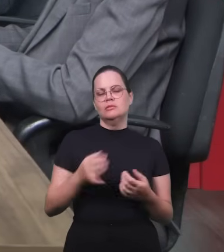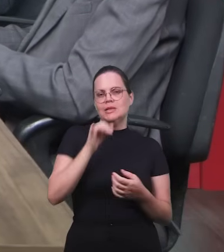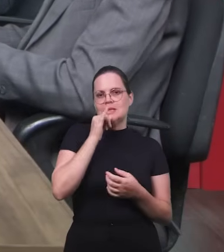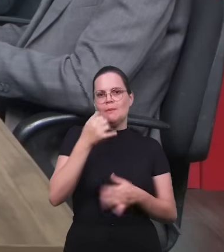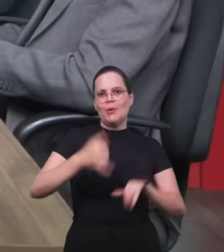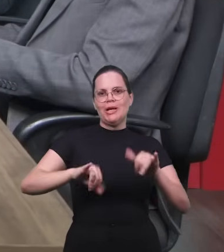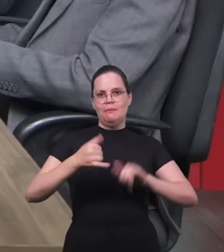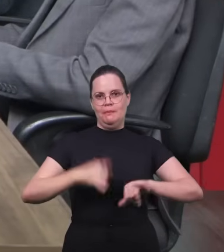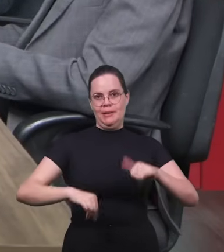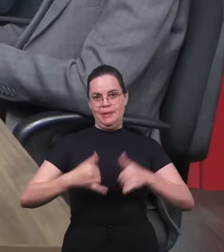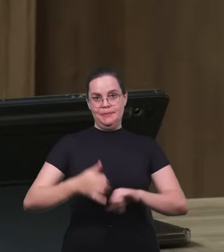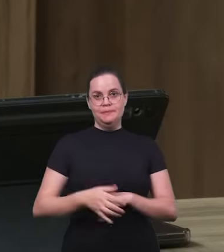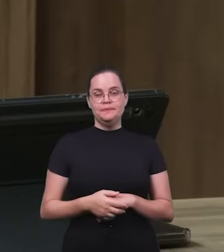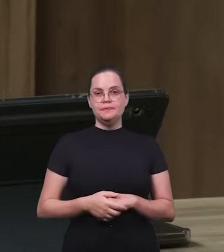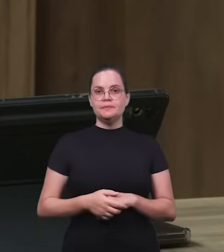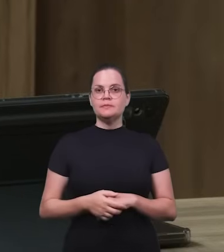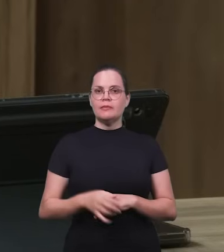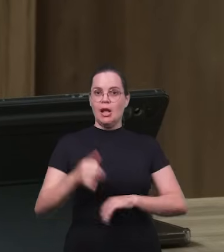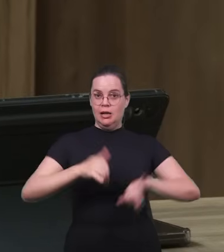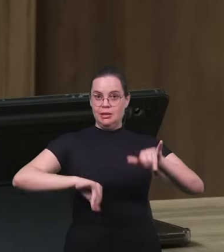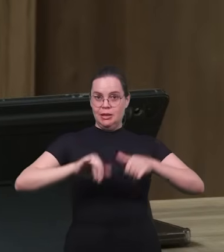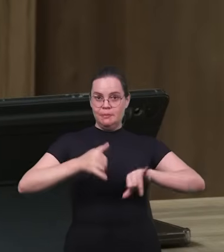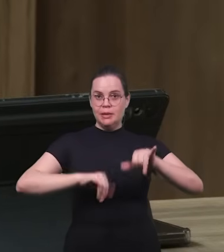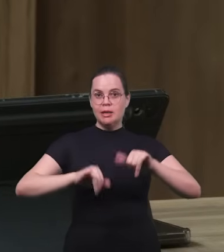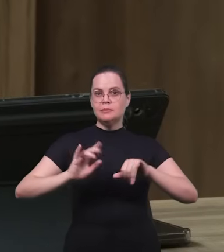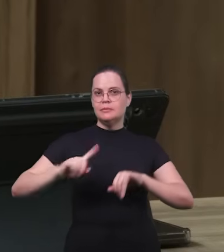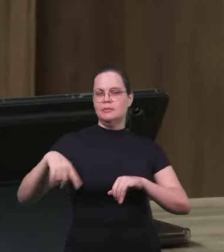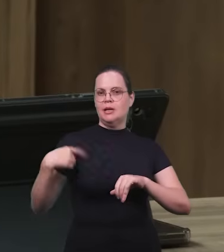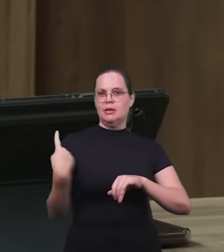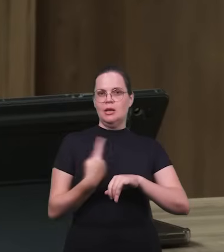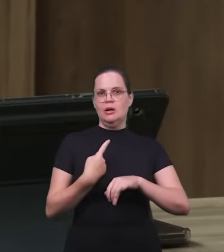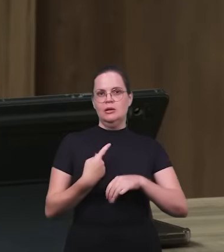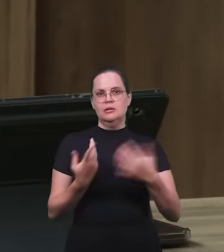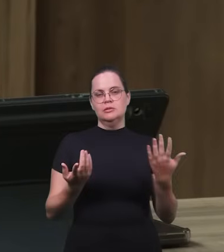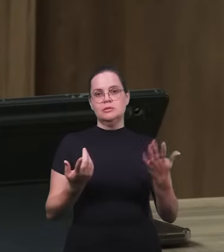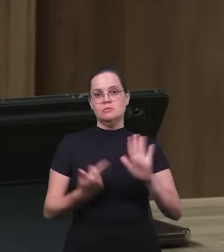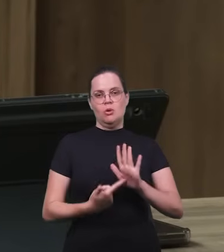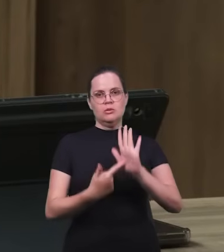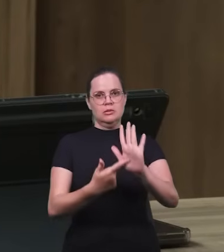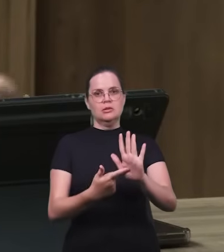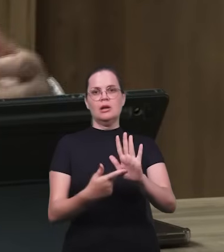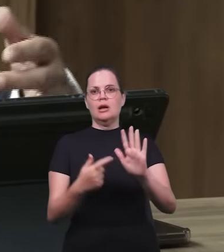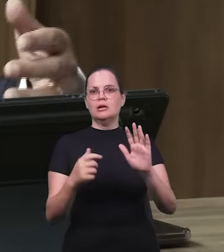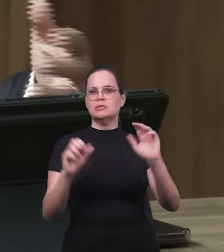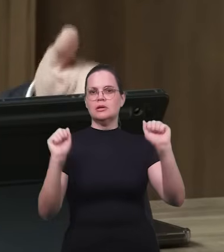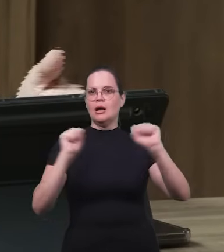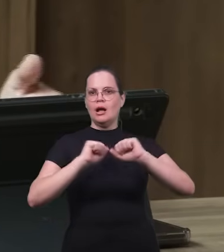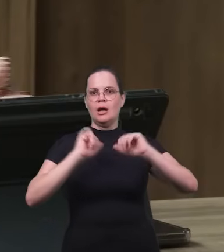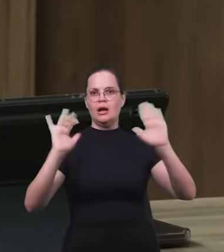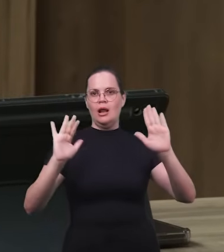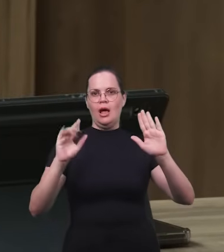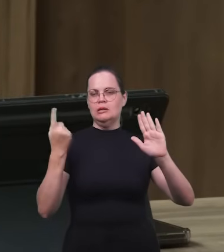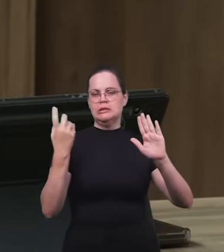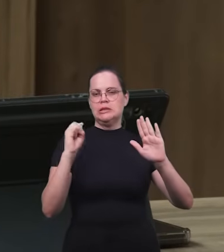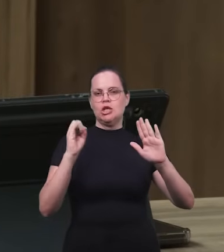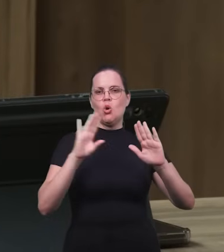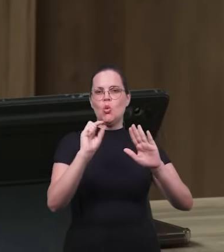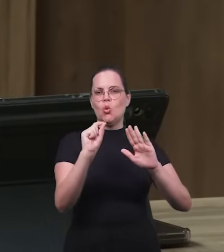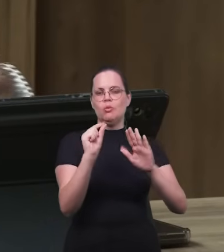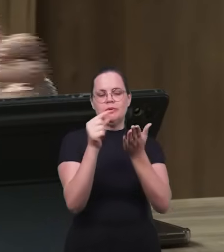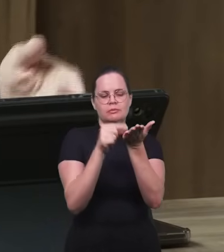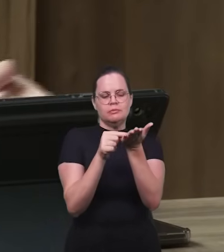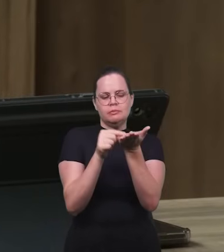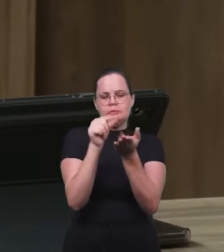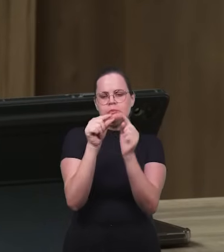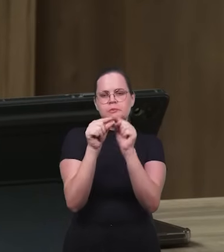né? Na química, por exemplo, para nós dizermos que uma determinada molécula,